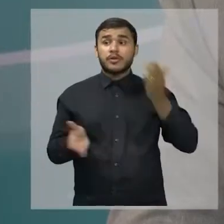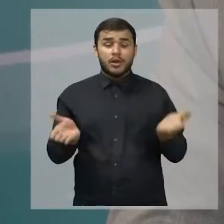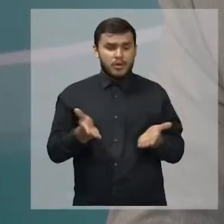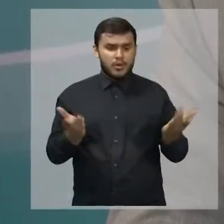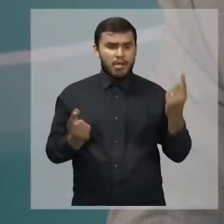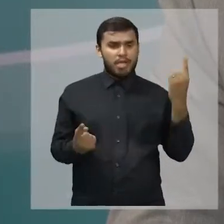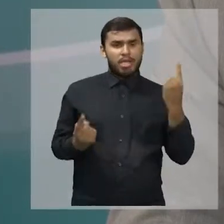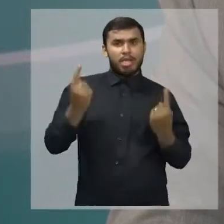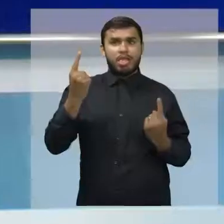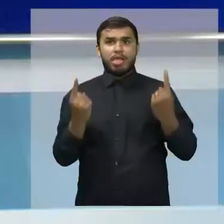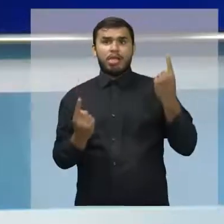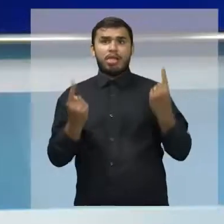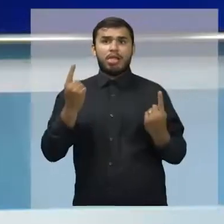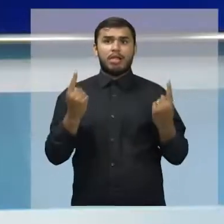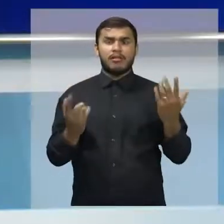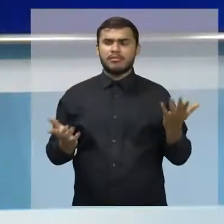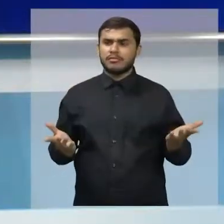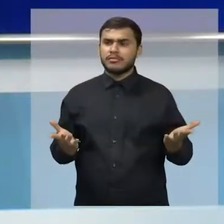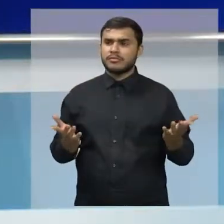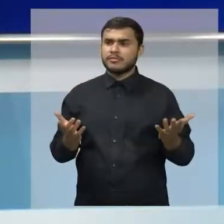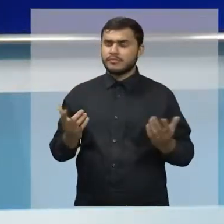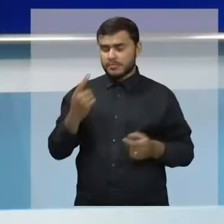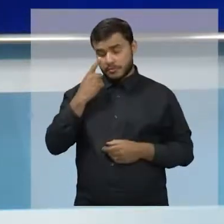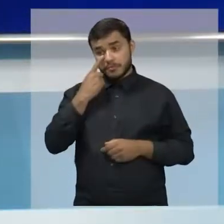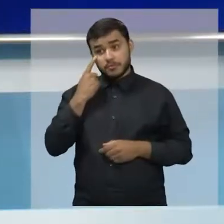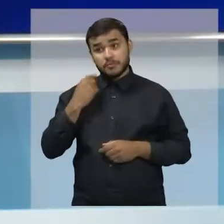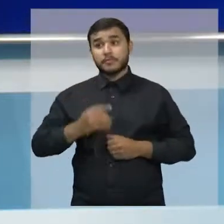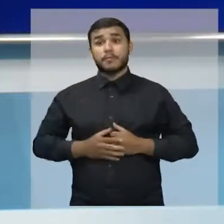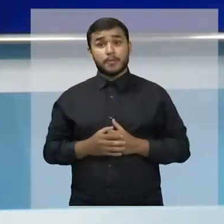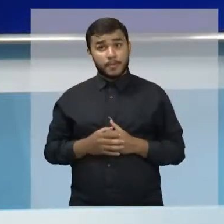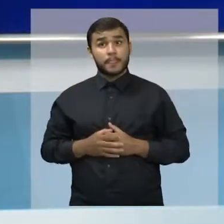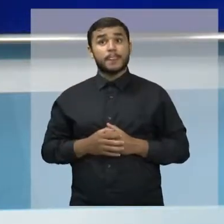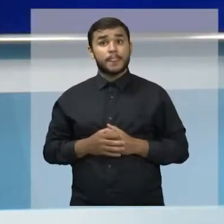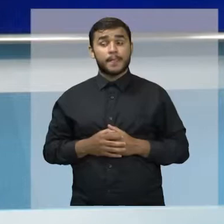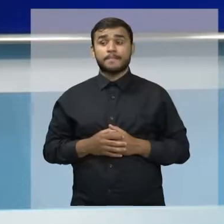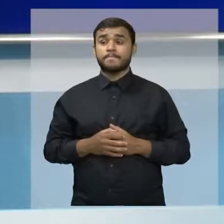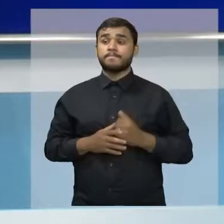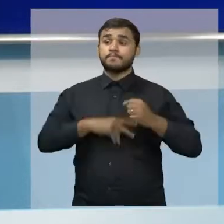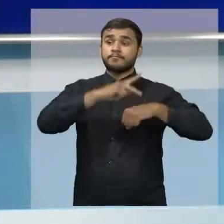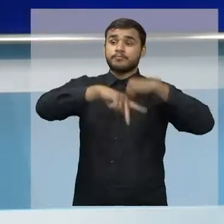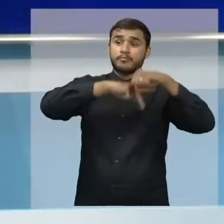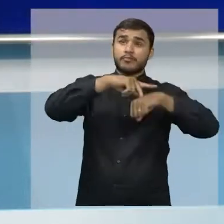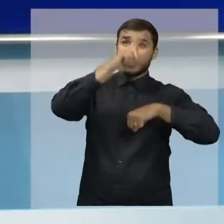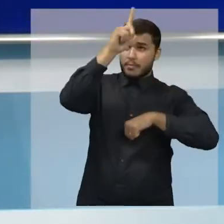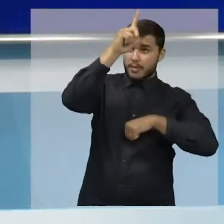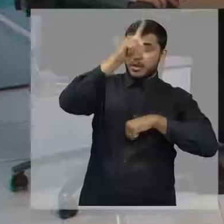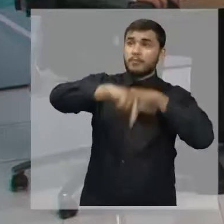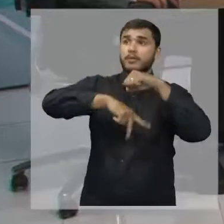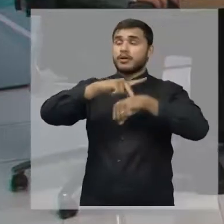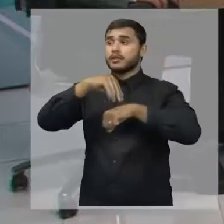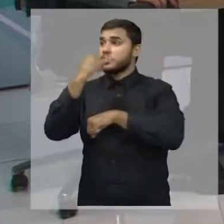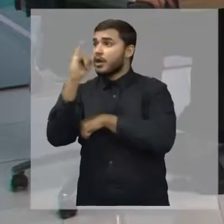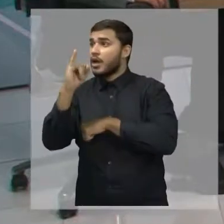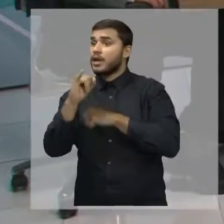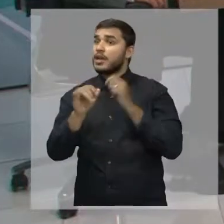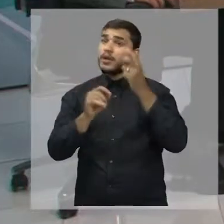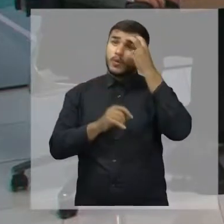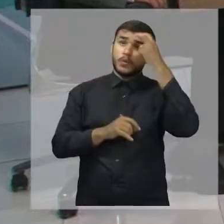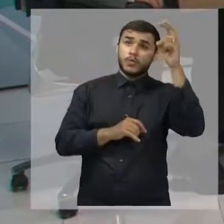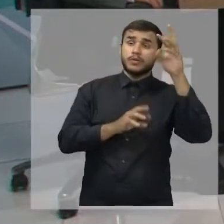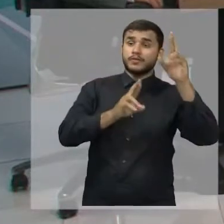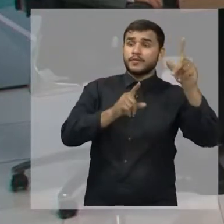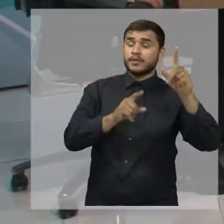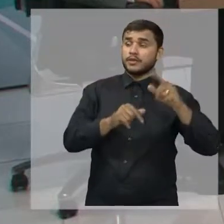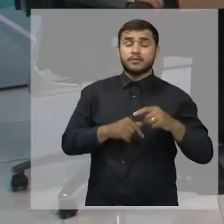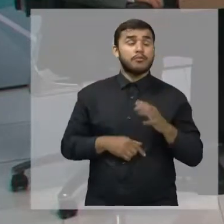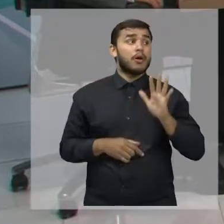falou de países que atendem Constituição de cultura diferentes. O problema é que hoje é um fla-flu. Um